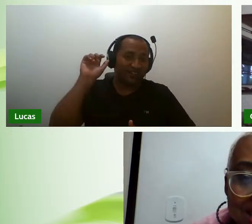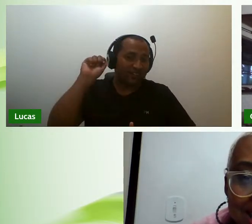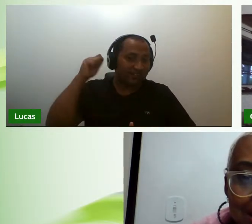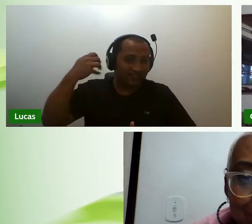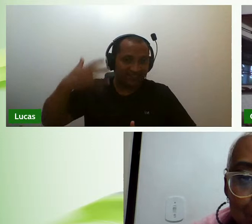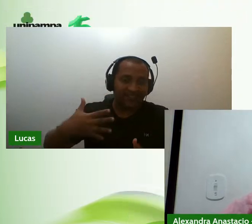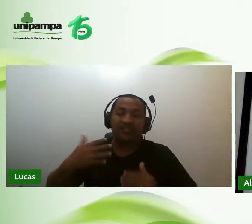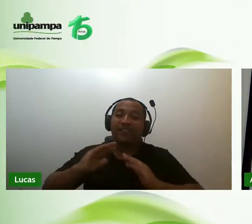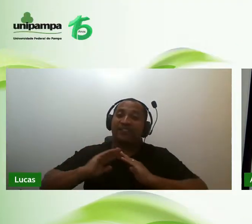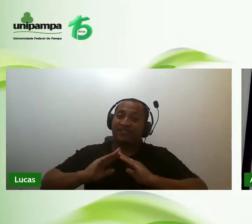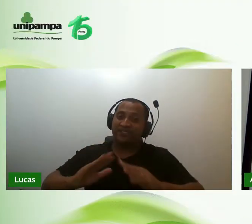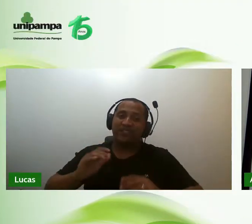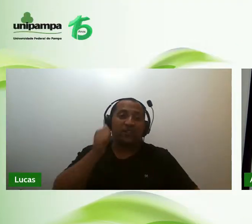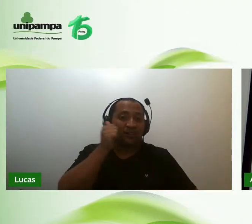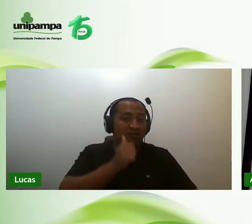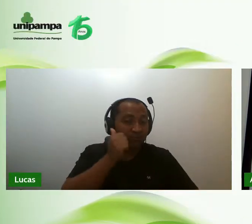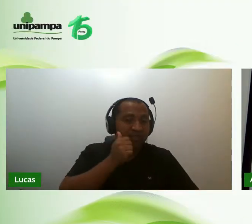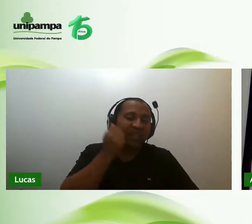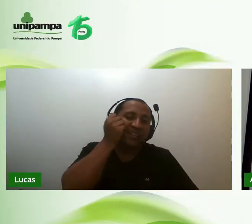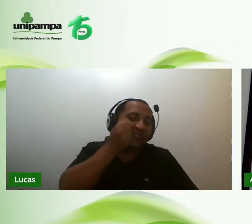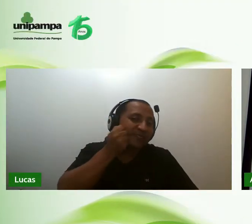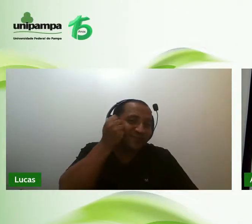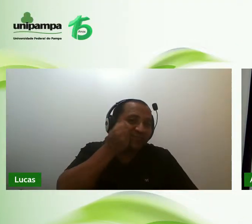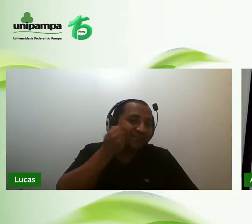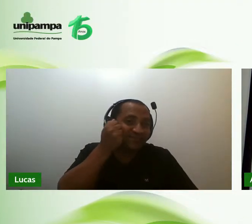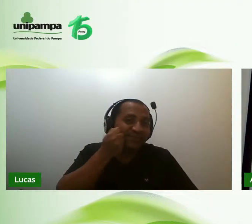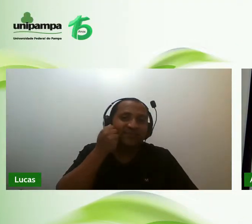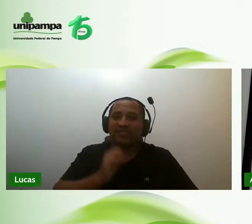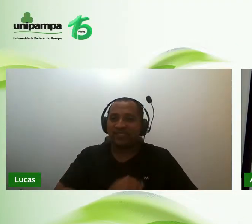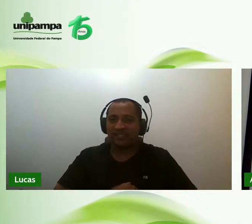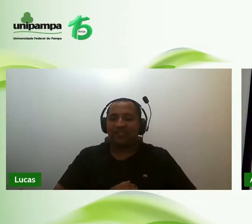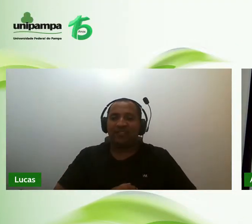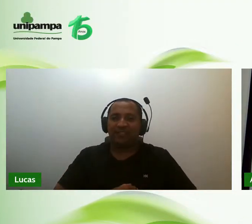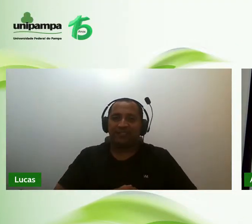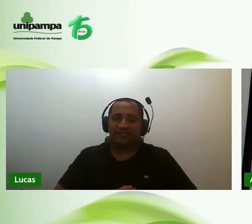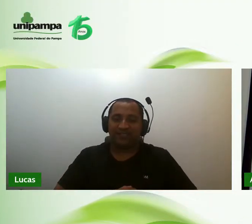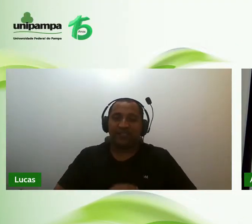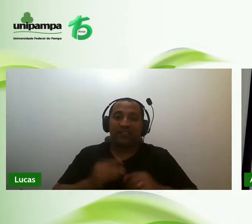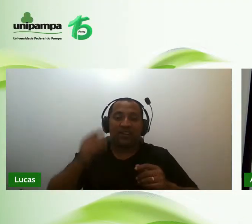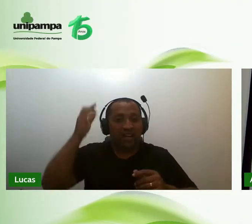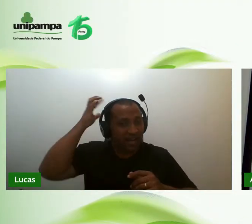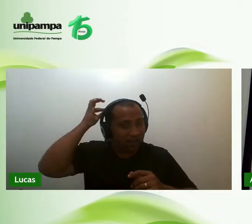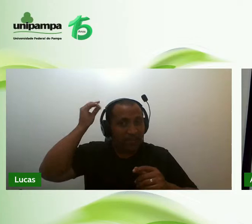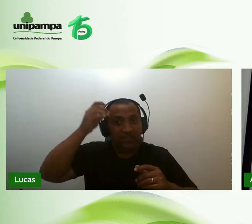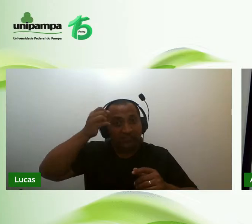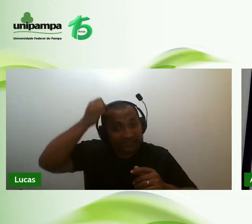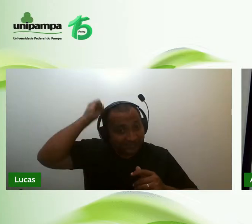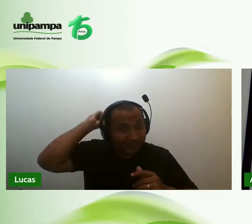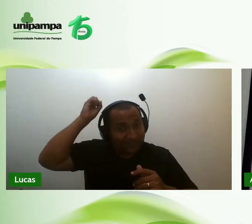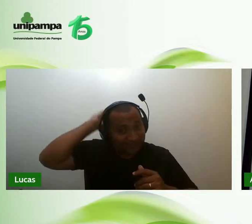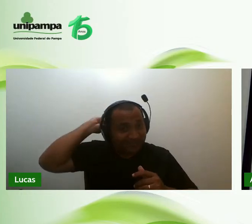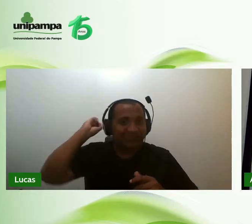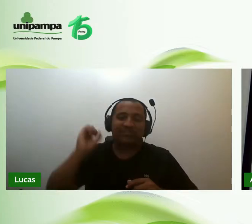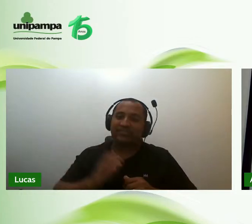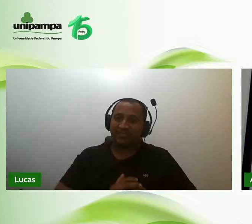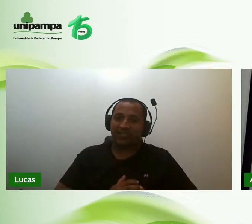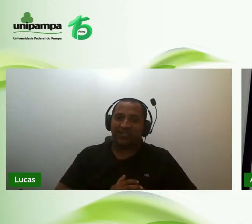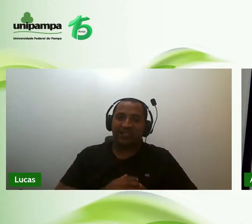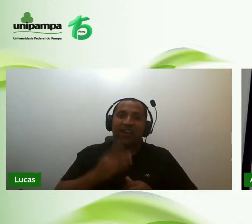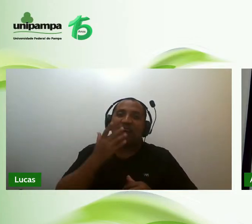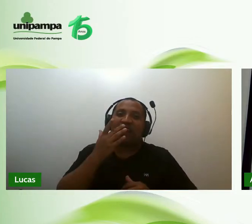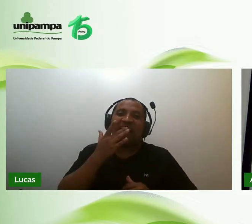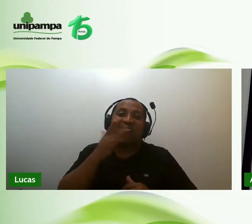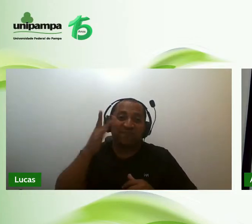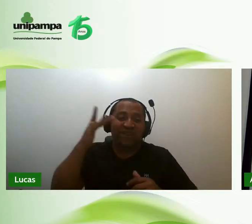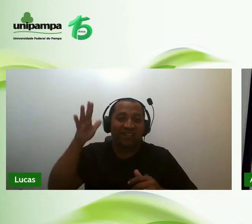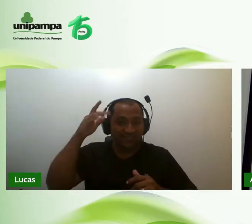como solicitada. Eu sou uma mulher negra, de cabelo raspado, descolorido de